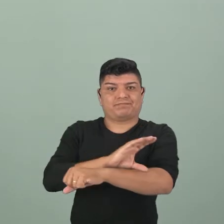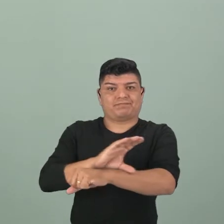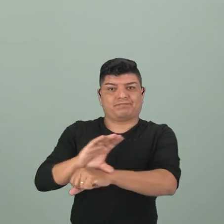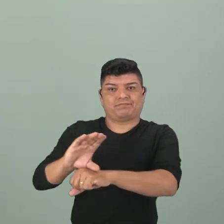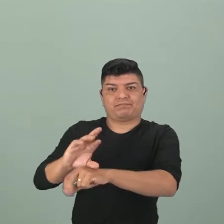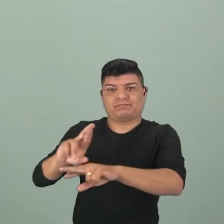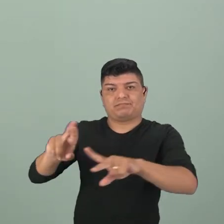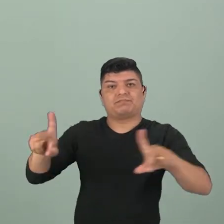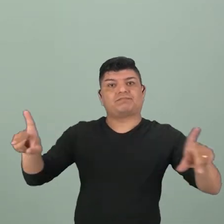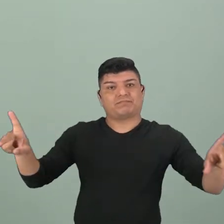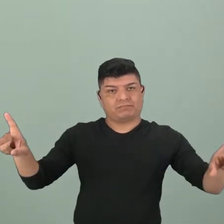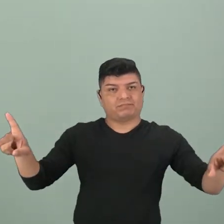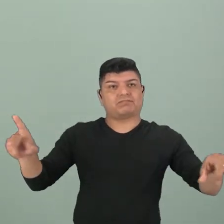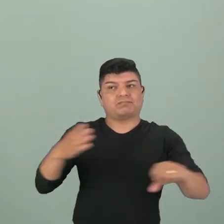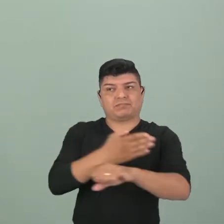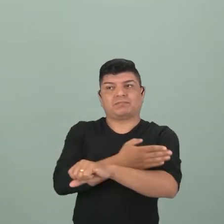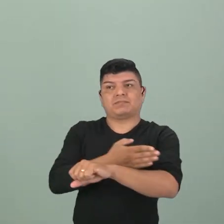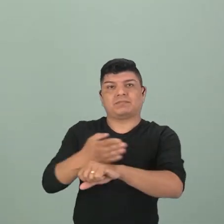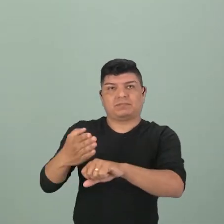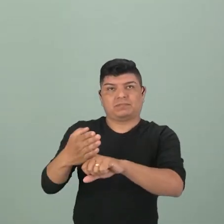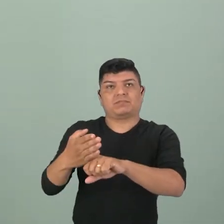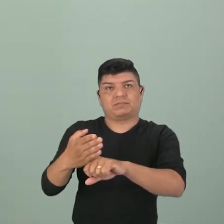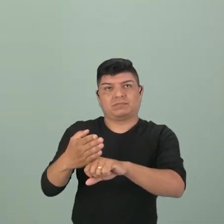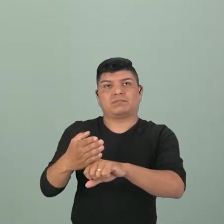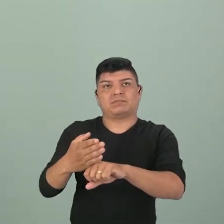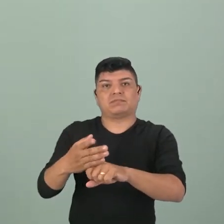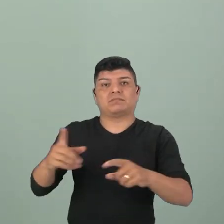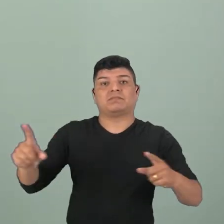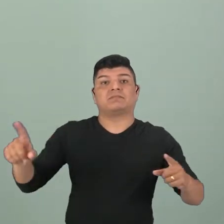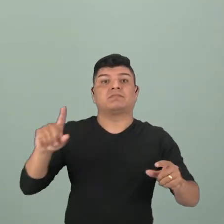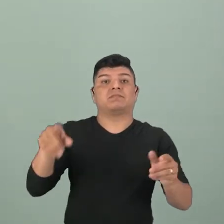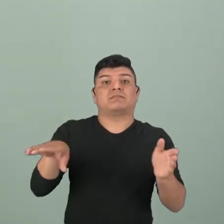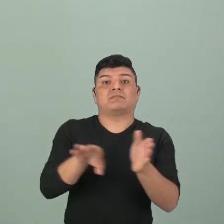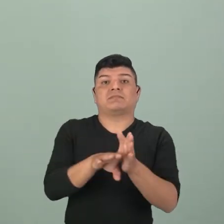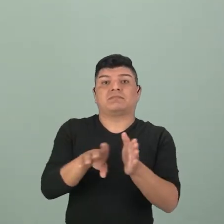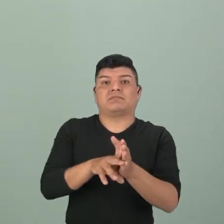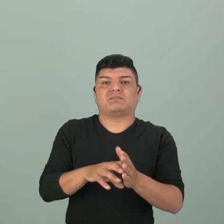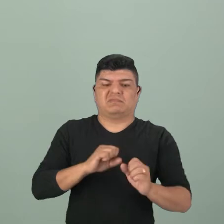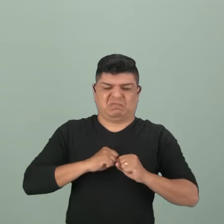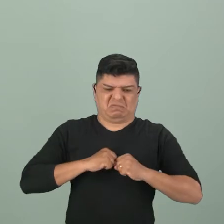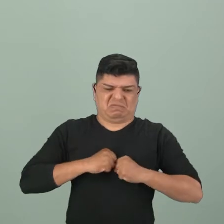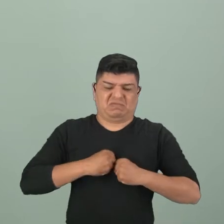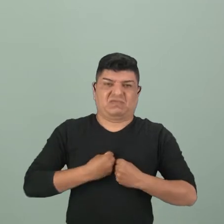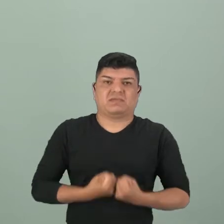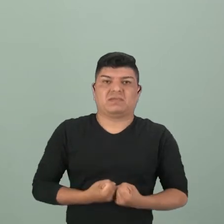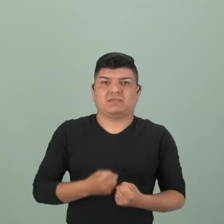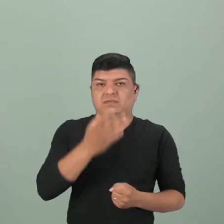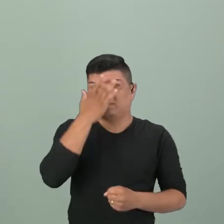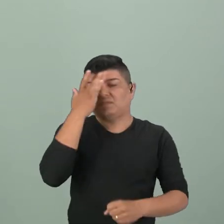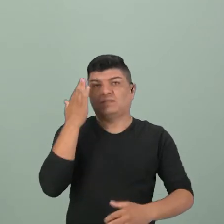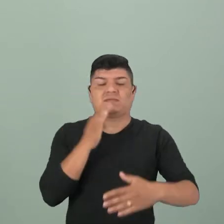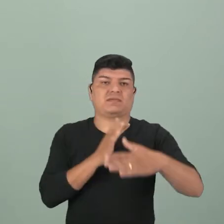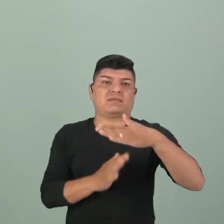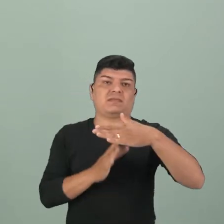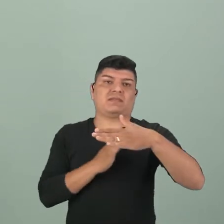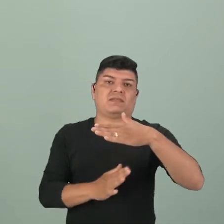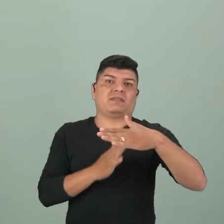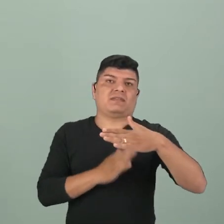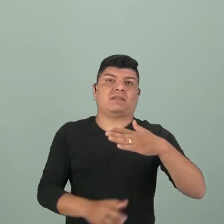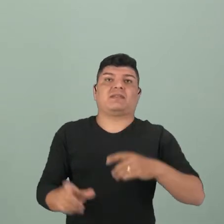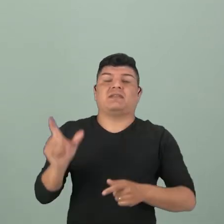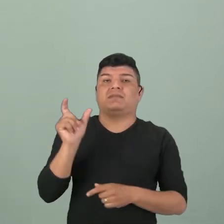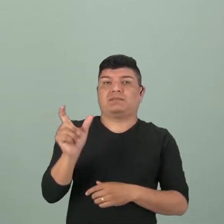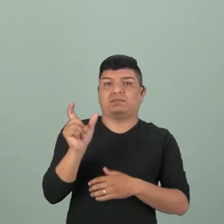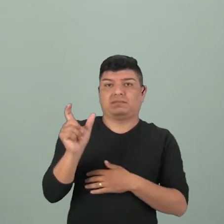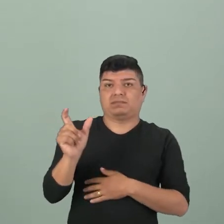a costume, a modos estrangeiros. Eles chegam a ter ódios dos estrangeiros. Quando você encontra o termo xenofobia, você